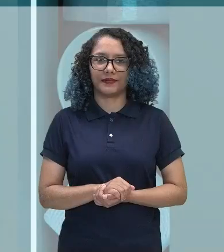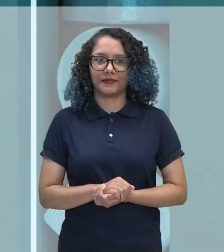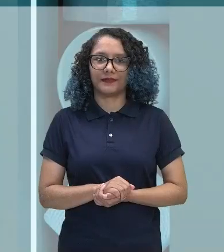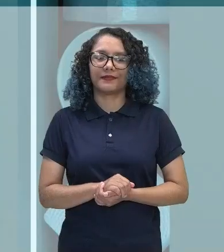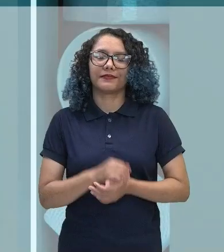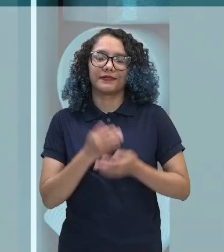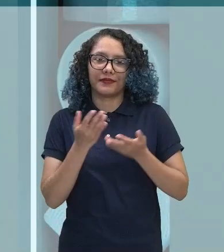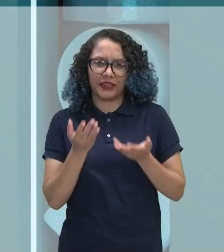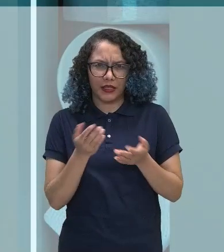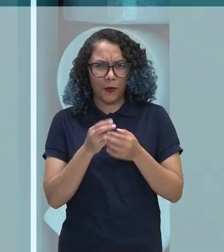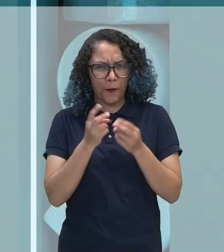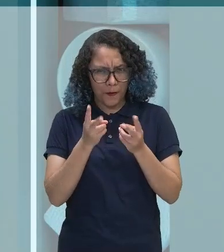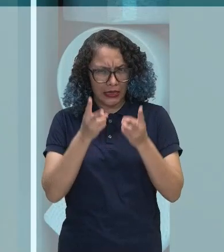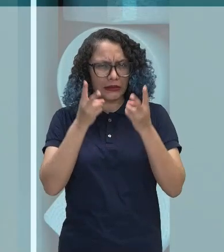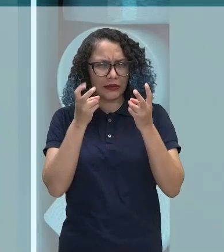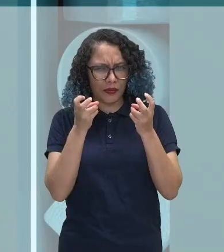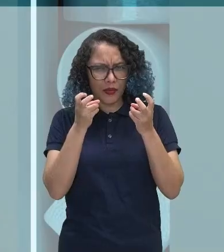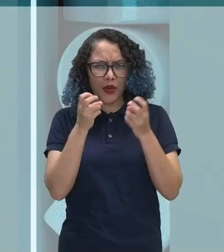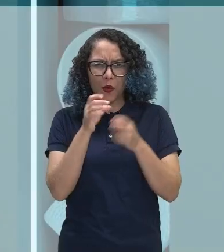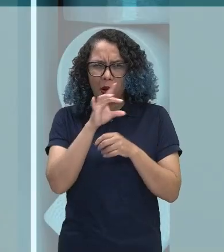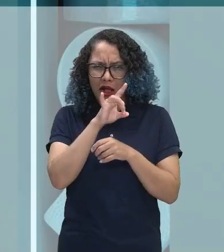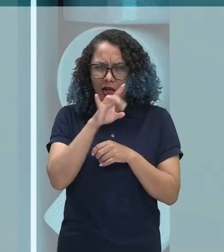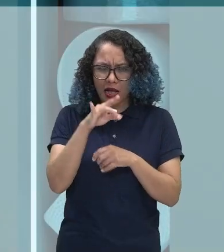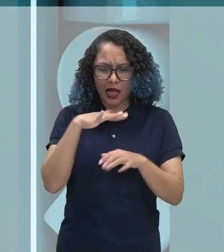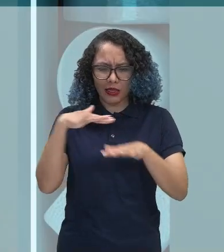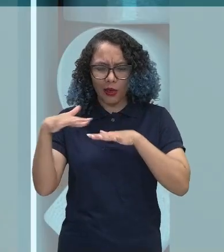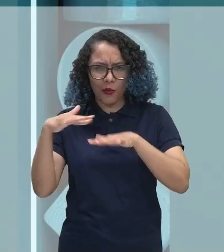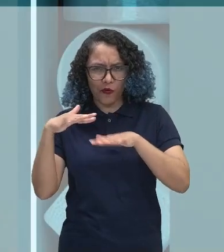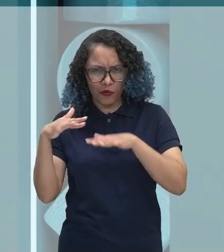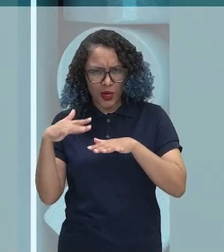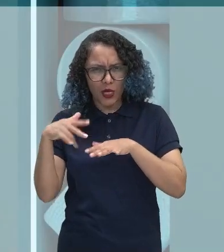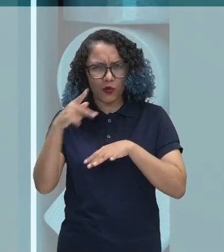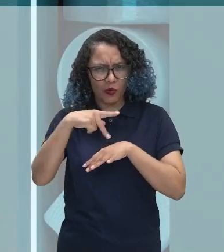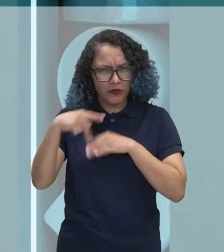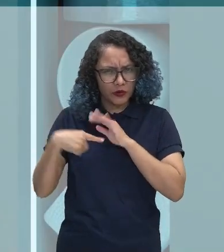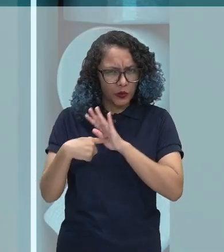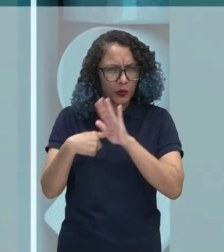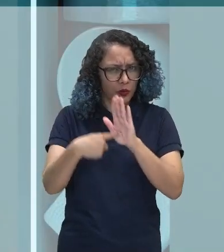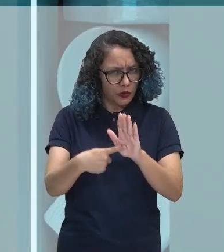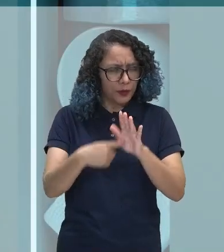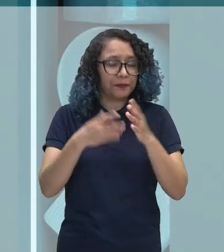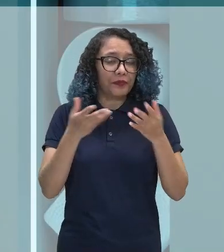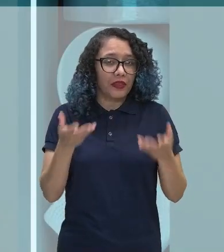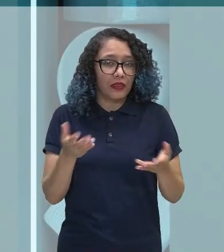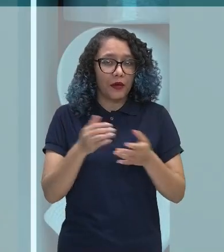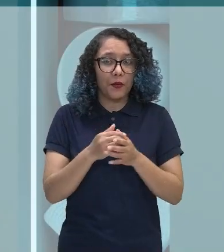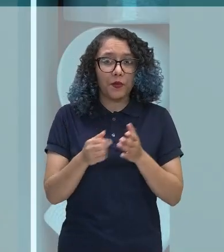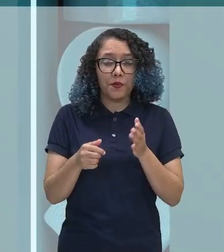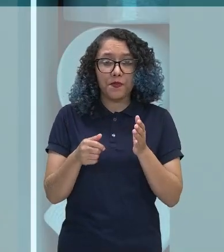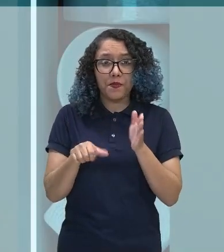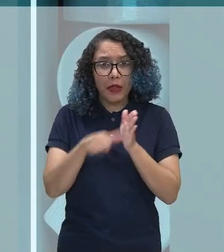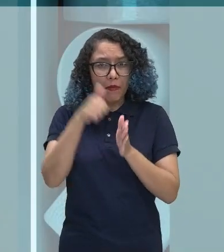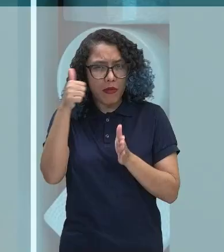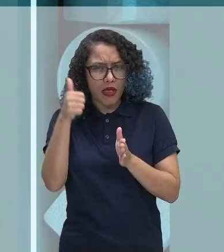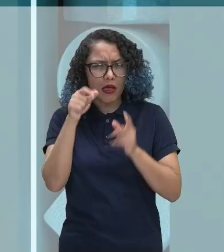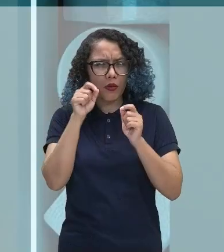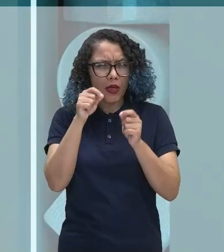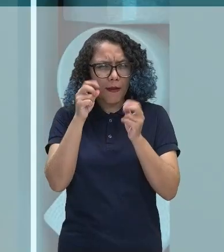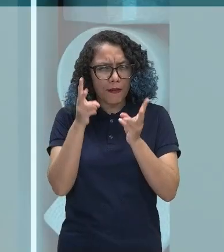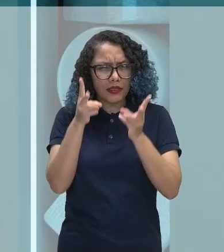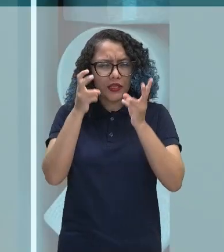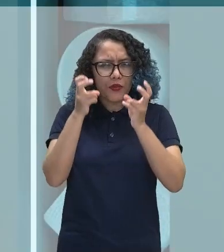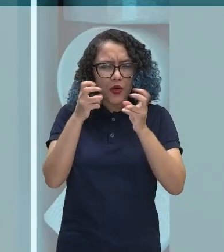Então, observar aí cada movimento do professor Dário. Primeiramente, ele começou a observar os